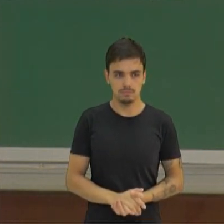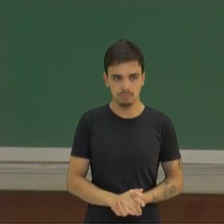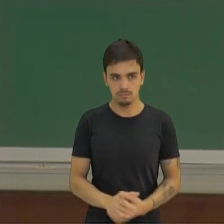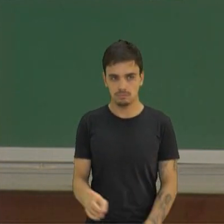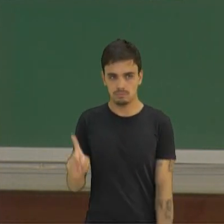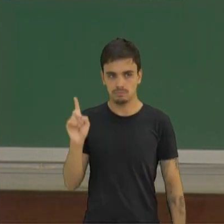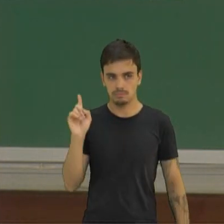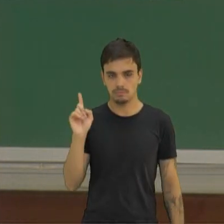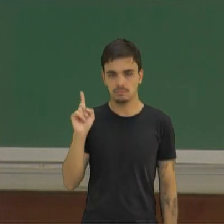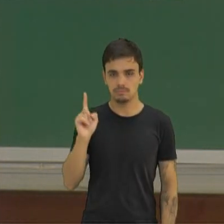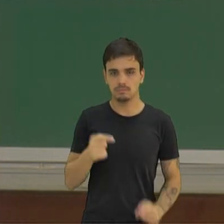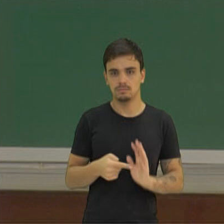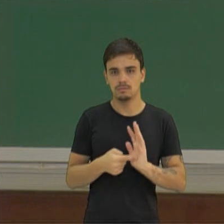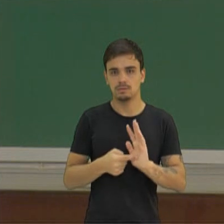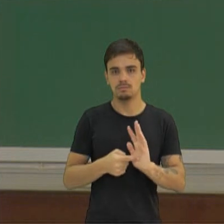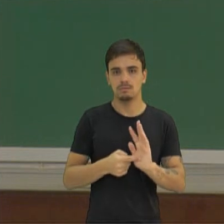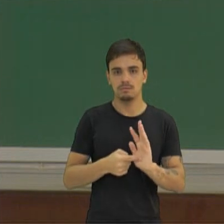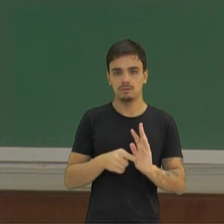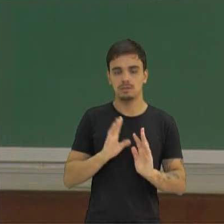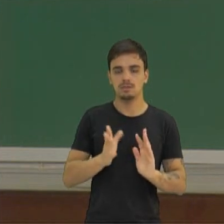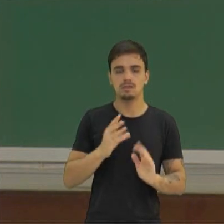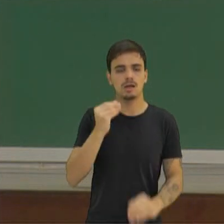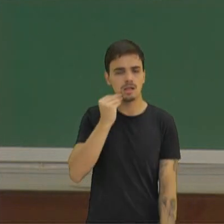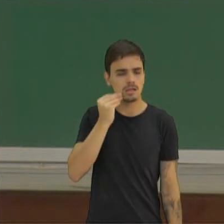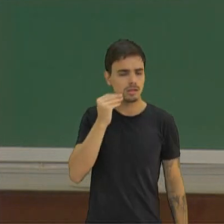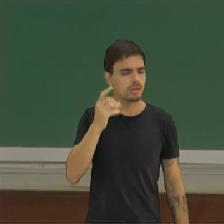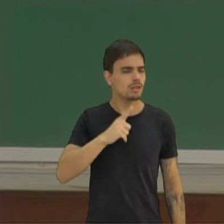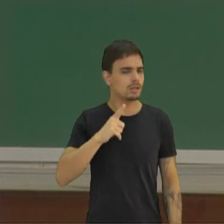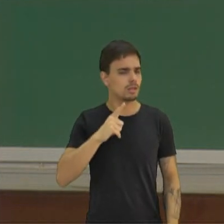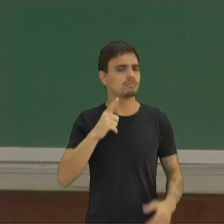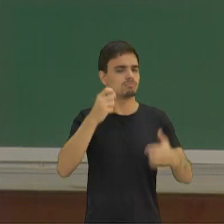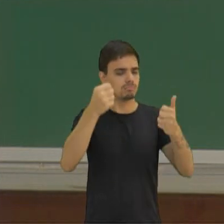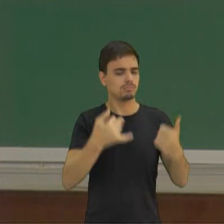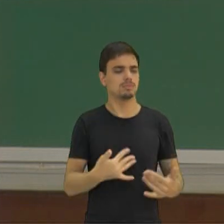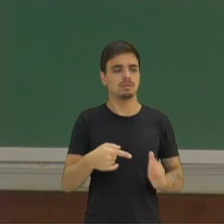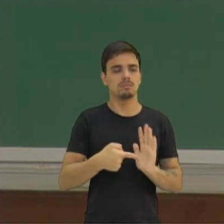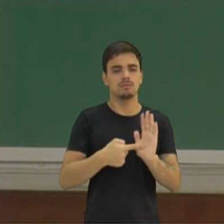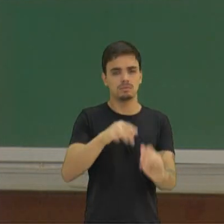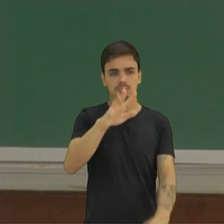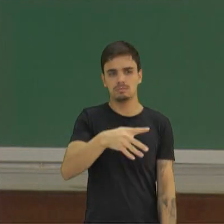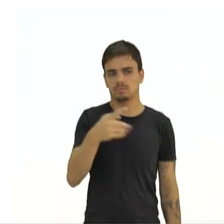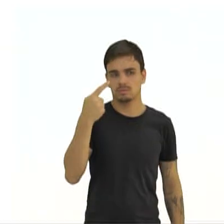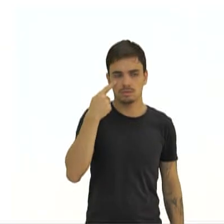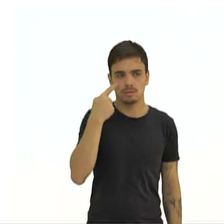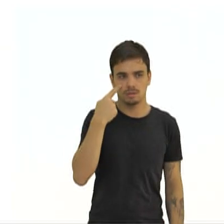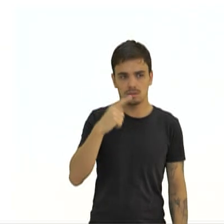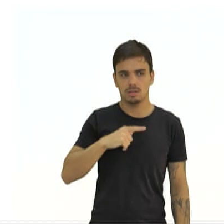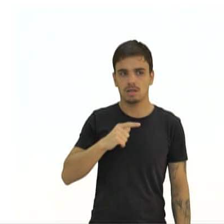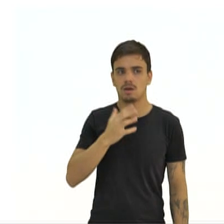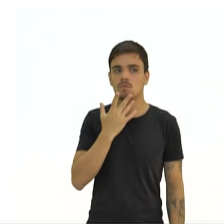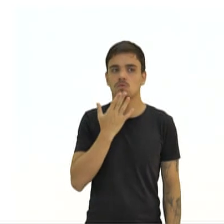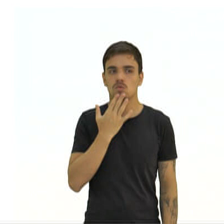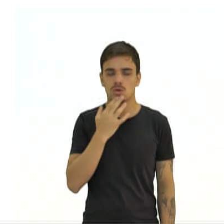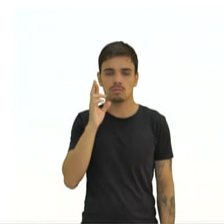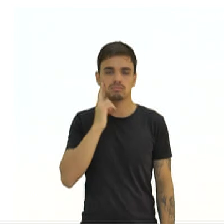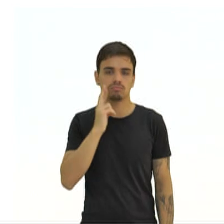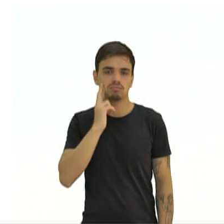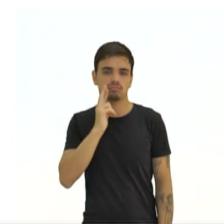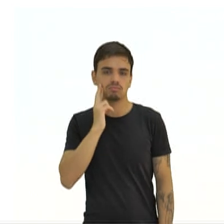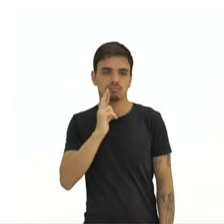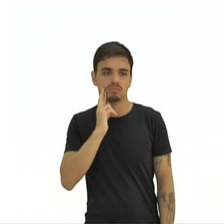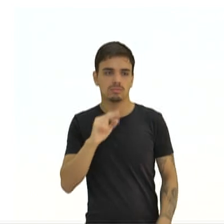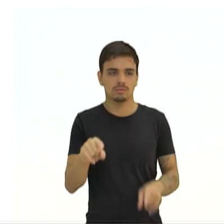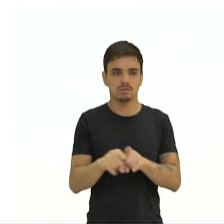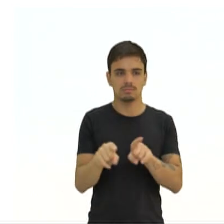que eu trouxe para vocês exatamente o que eu tentei explicar ali no quadro eu tenho ali uma flor púrpura e ao lado uma